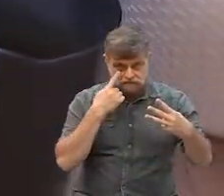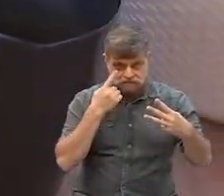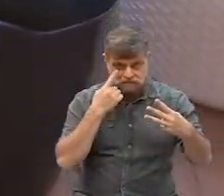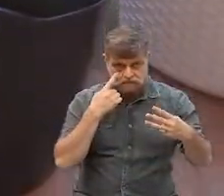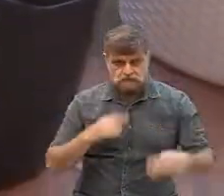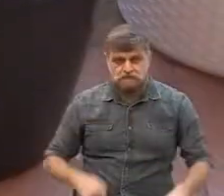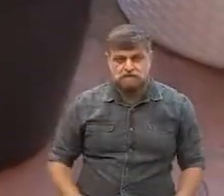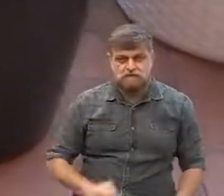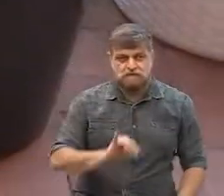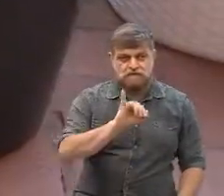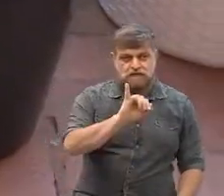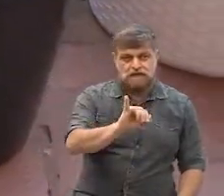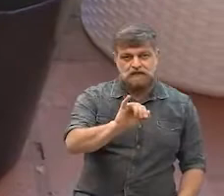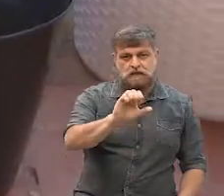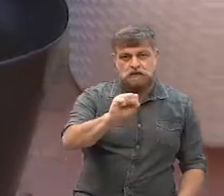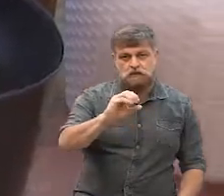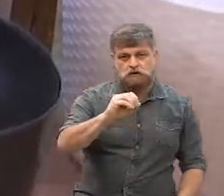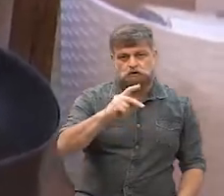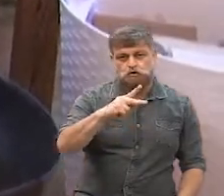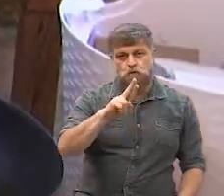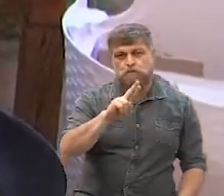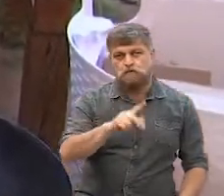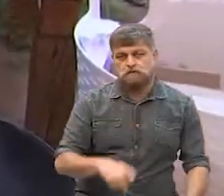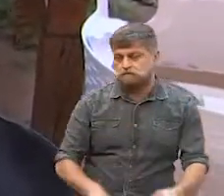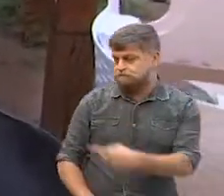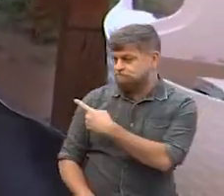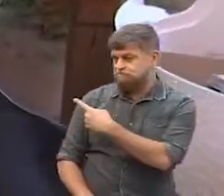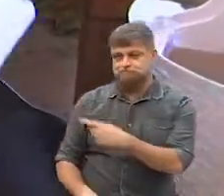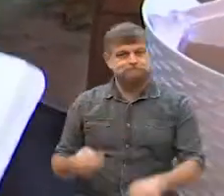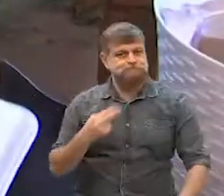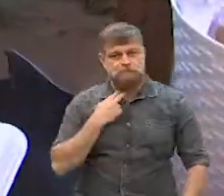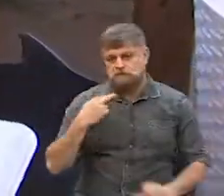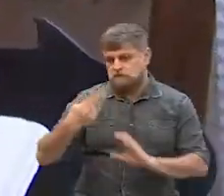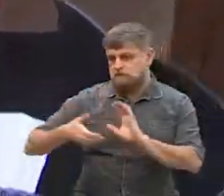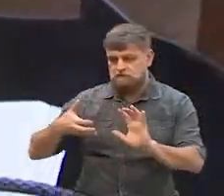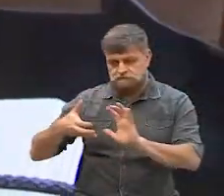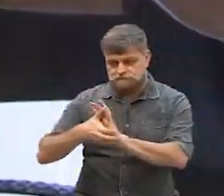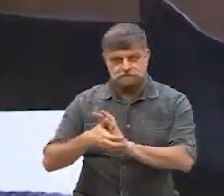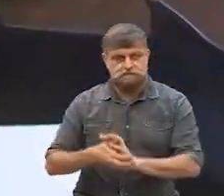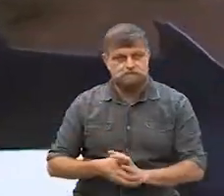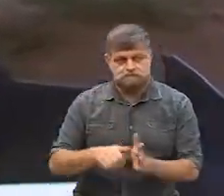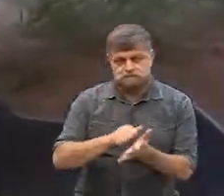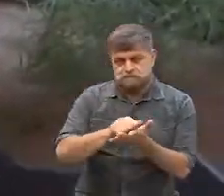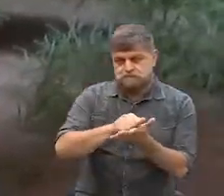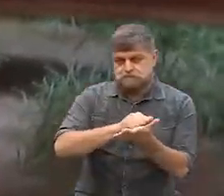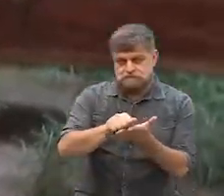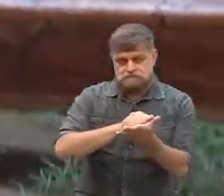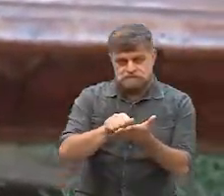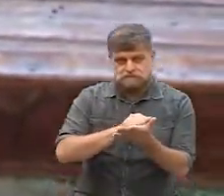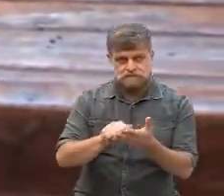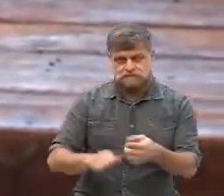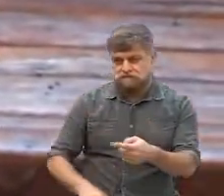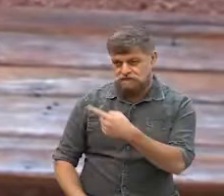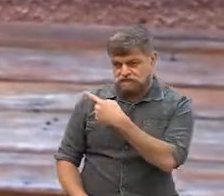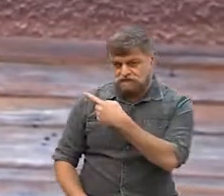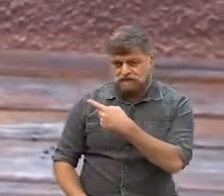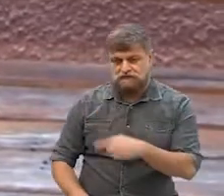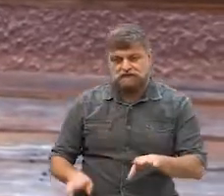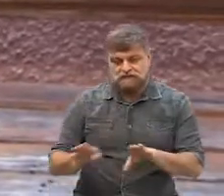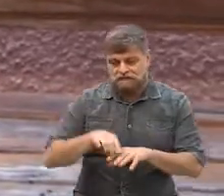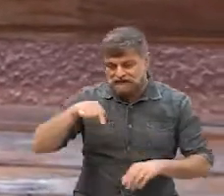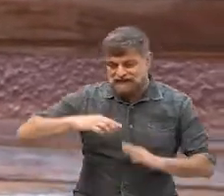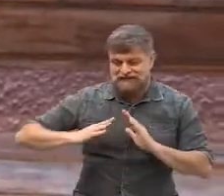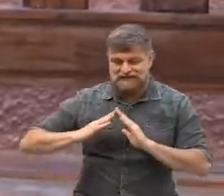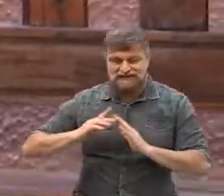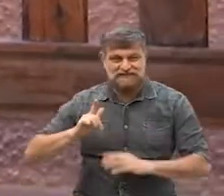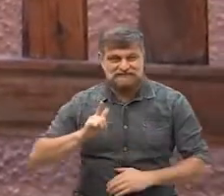O isopor não vai para a cooperativa, a esponjinha, que muitas vezes aqui em casa